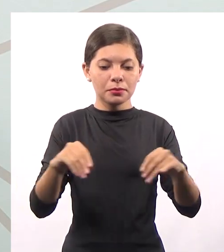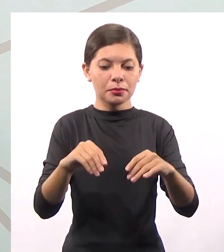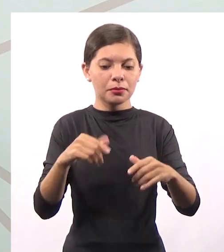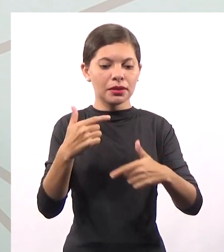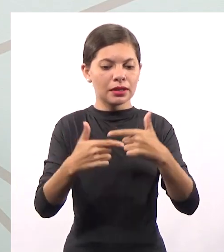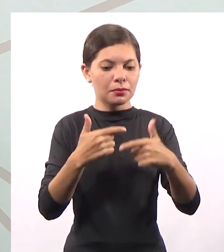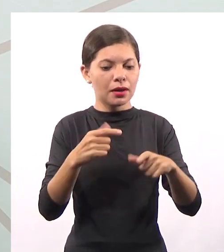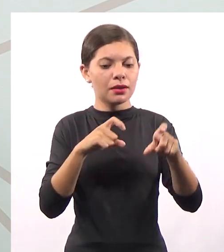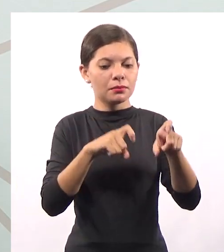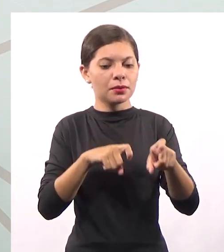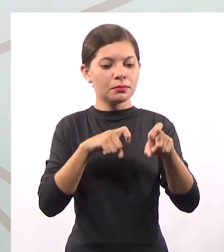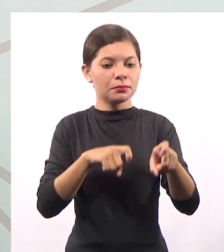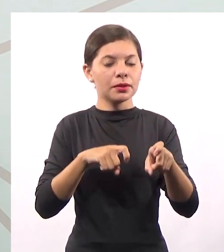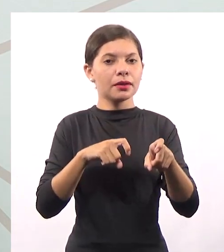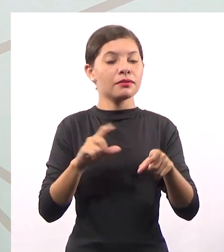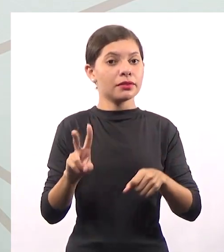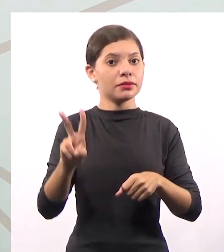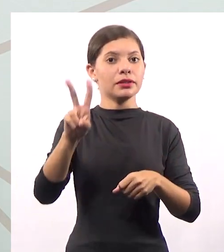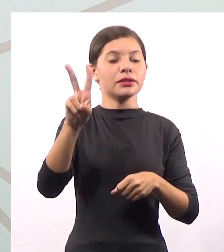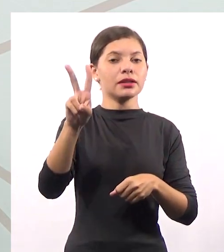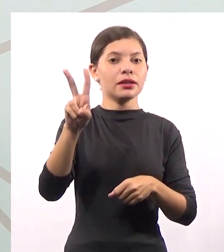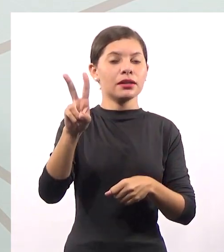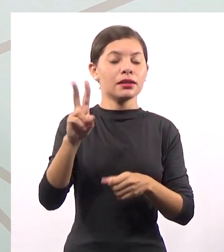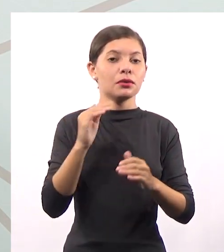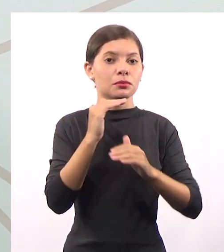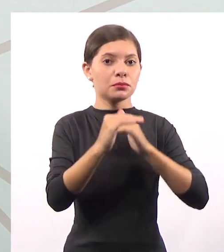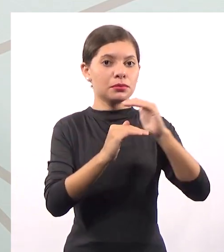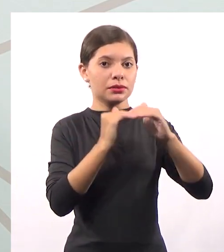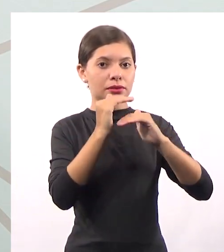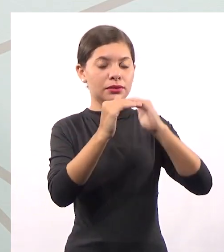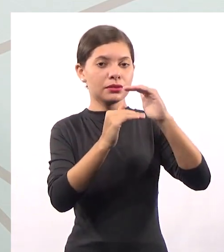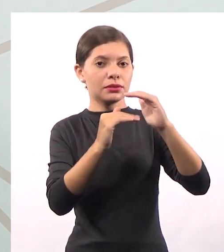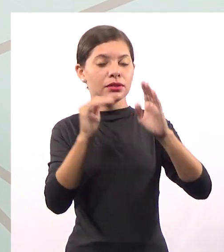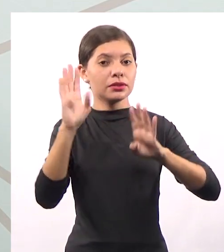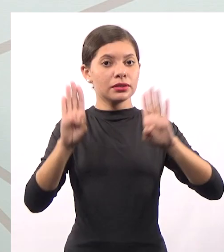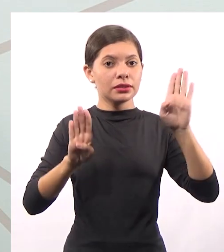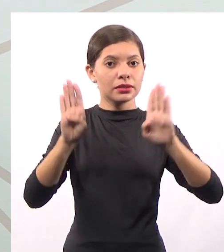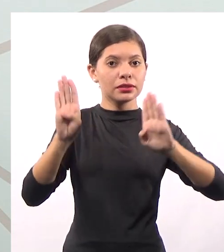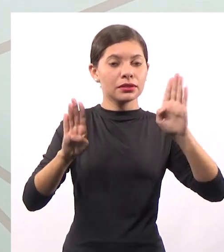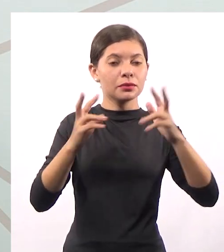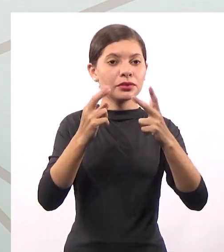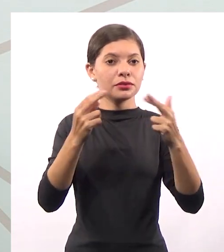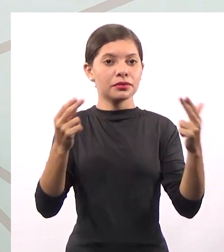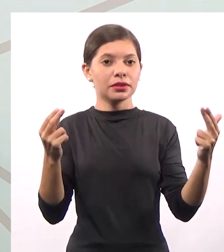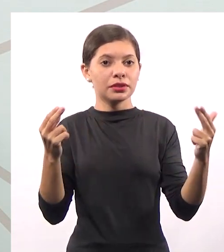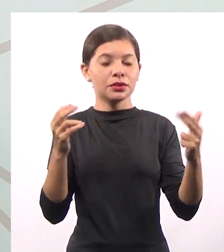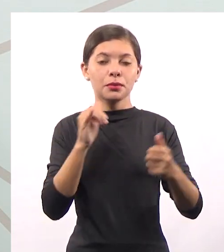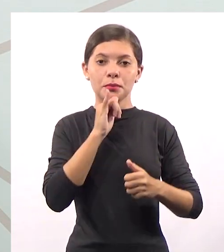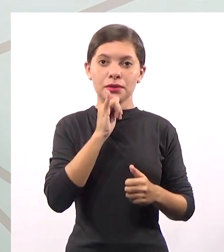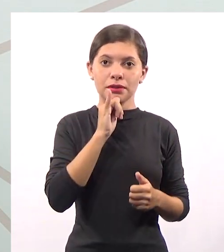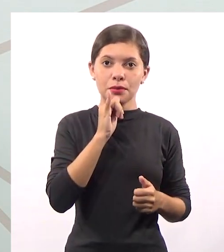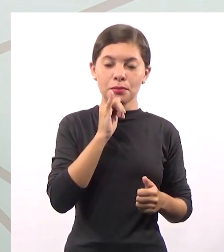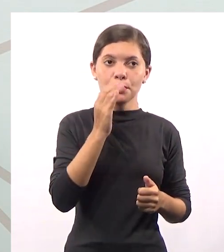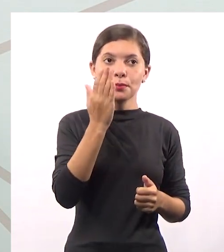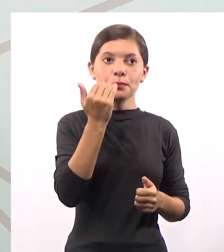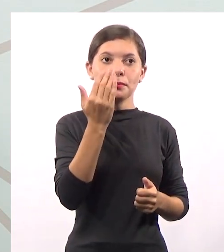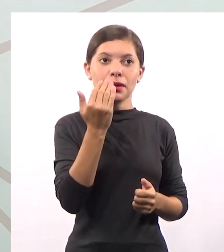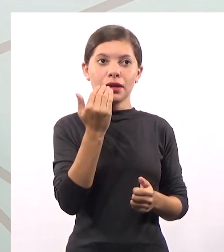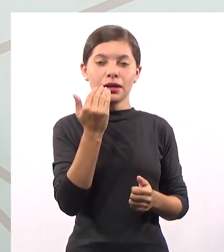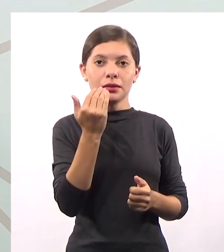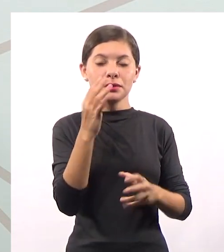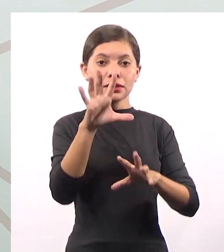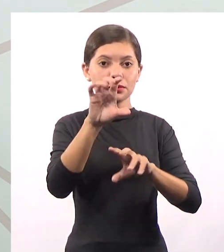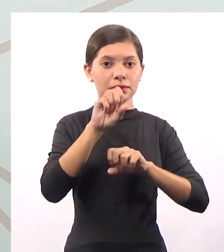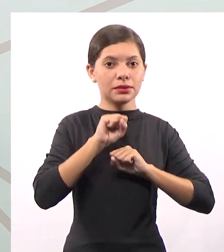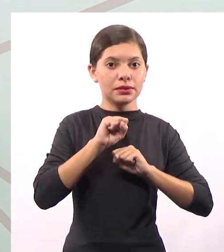produção regional. Então, a estrutura de financiamento e o processo de licitação é diferente, porque, por exemplo, para a aquisição da